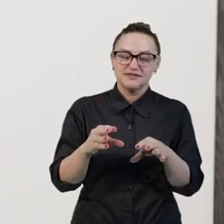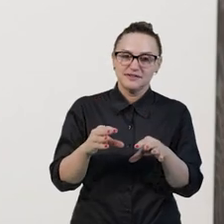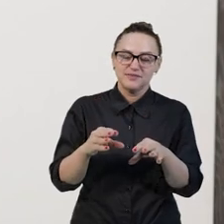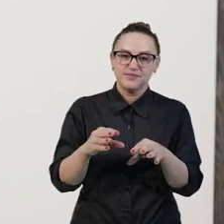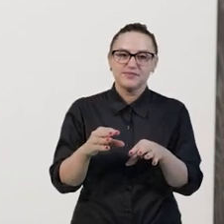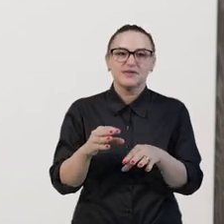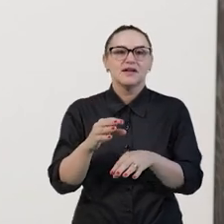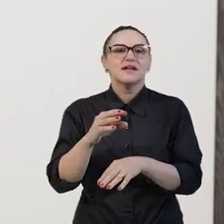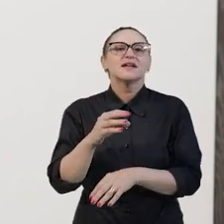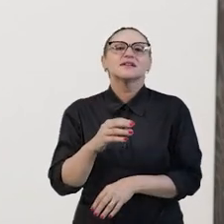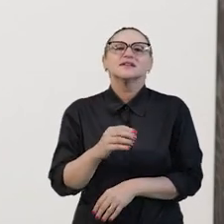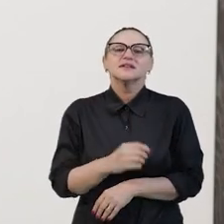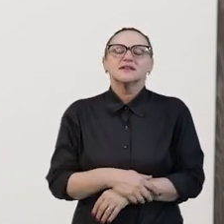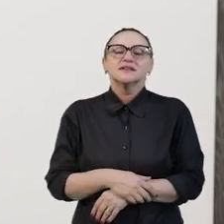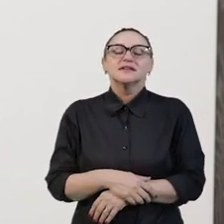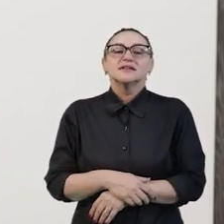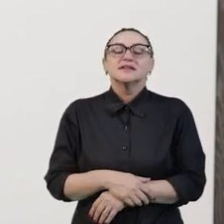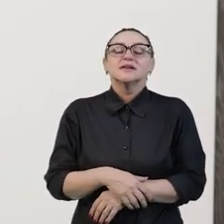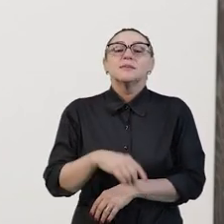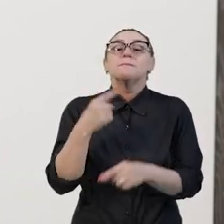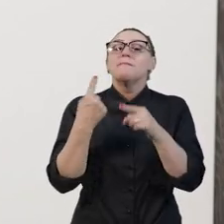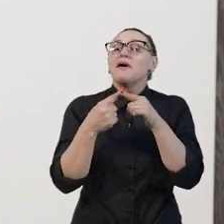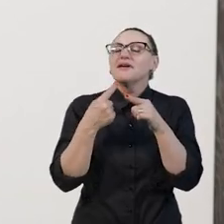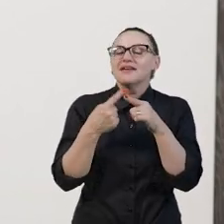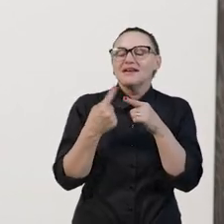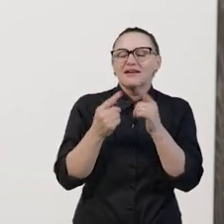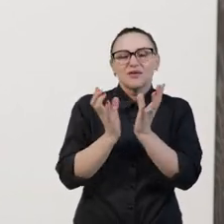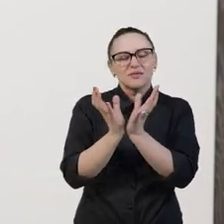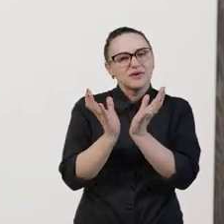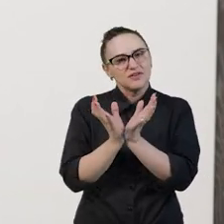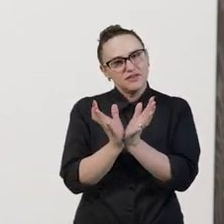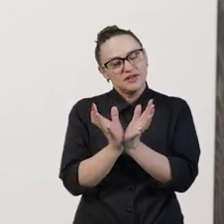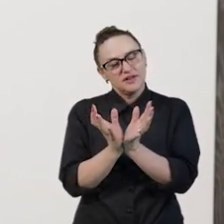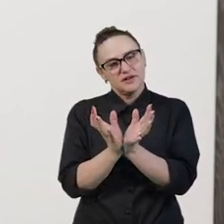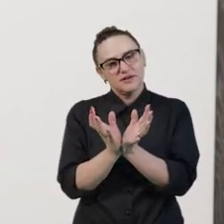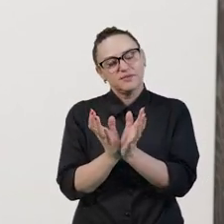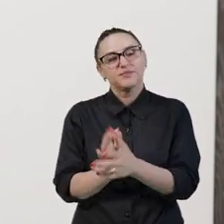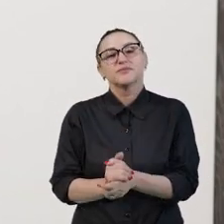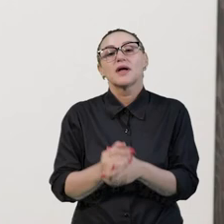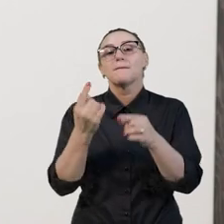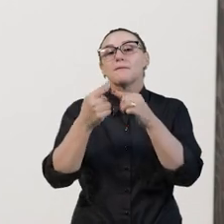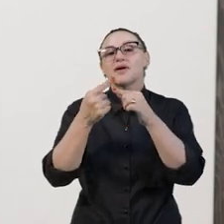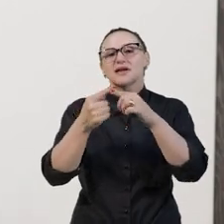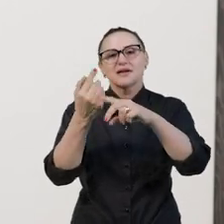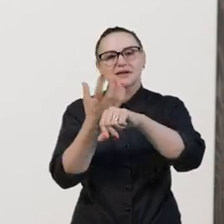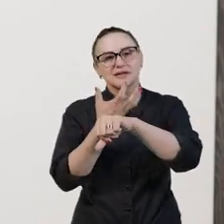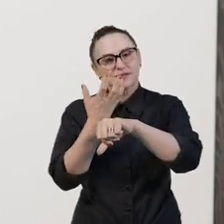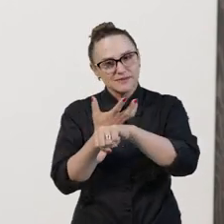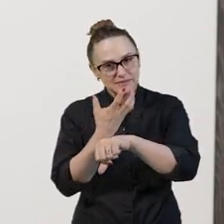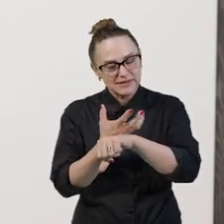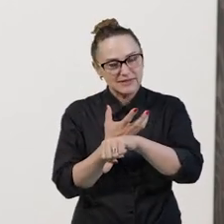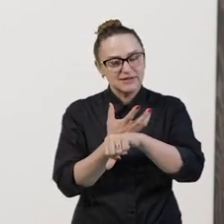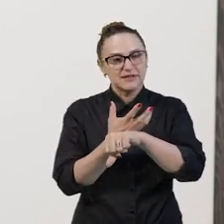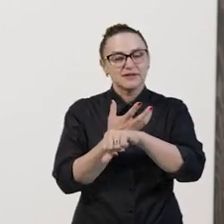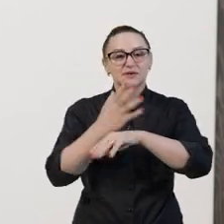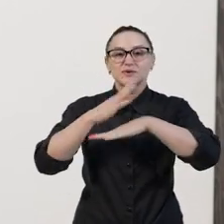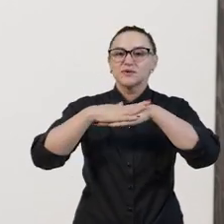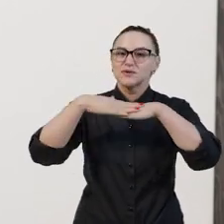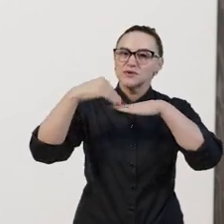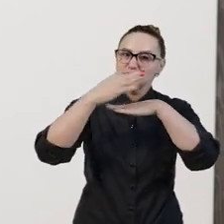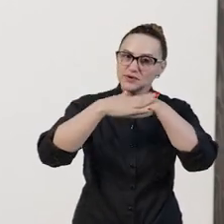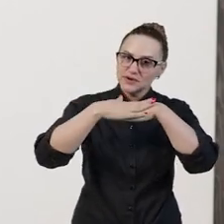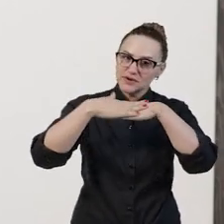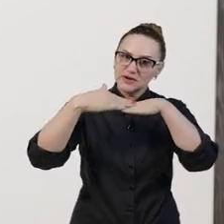dos anos iniciais por que que eu compartilho isso com vocês porque essa disciplina é pensada com carinho de pedagoga